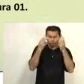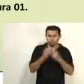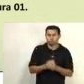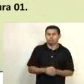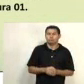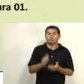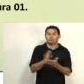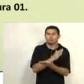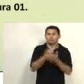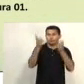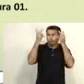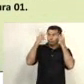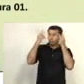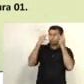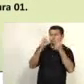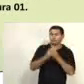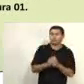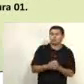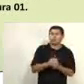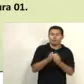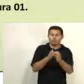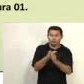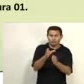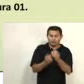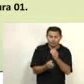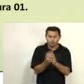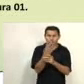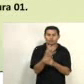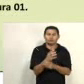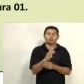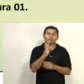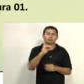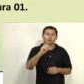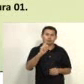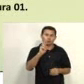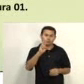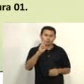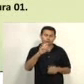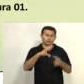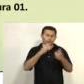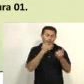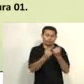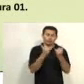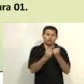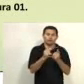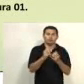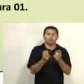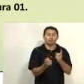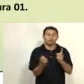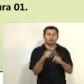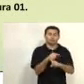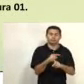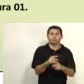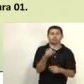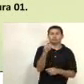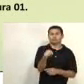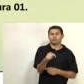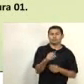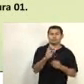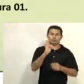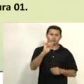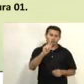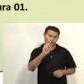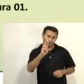na distribuição normal, há a formação de uma figura que se assemelha a um sino invertido. Essa